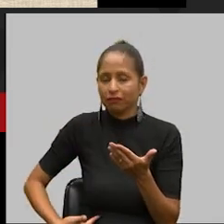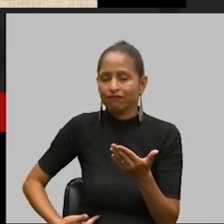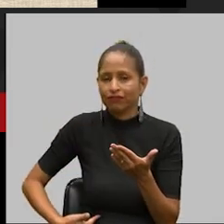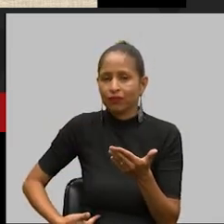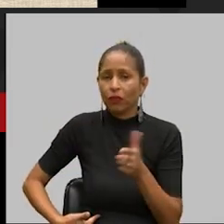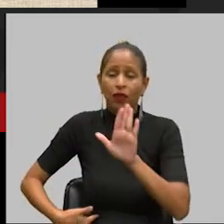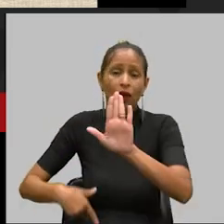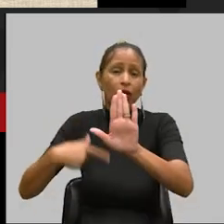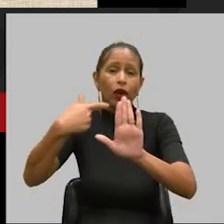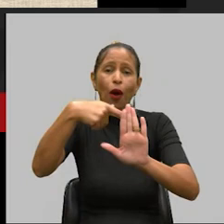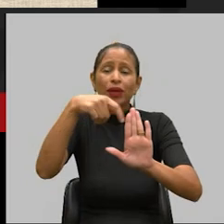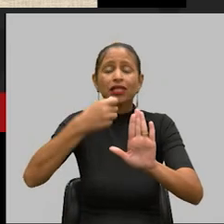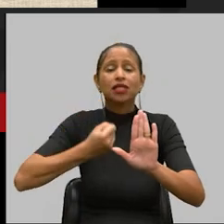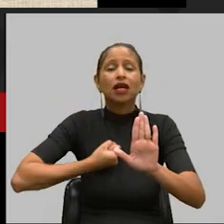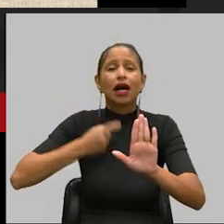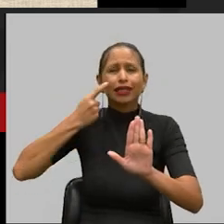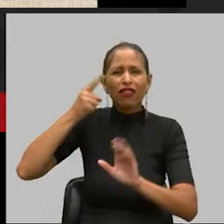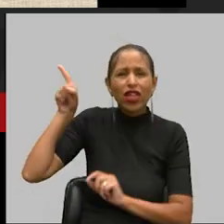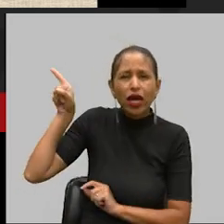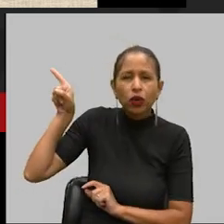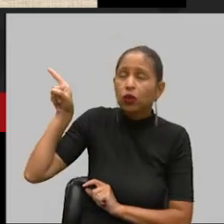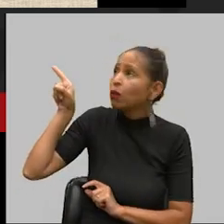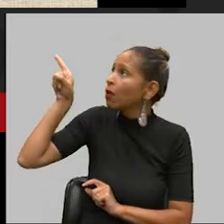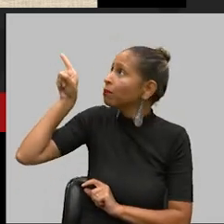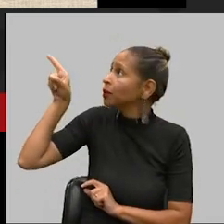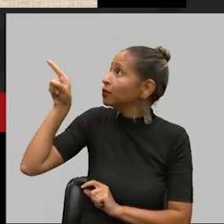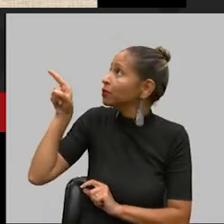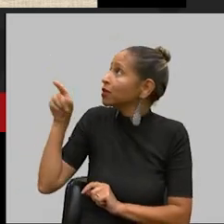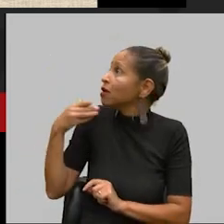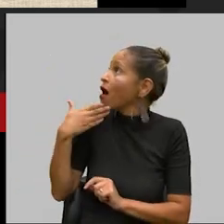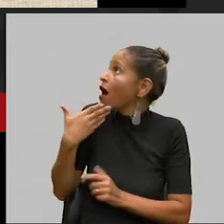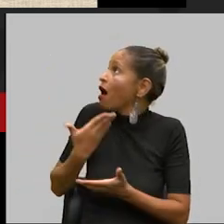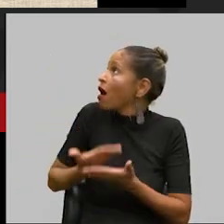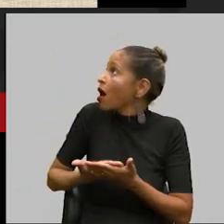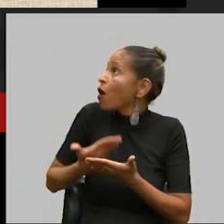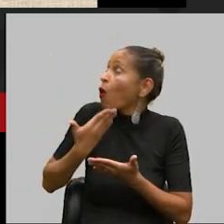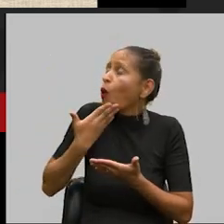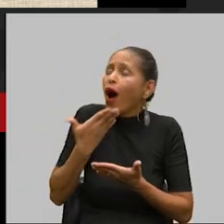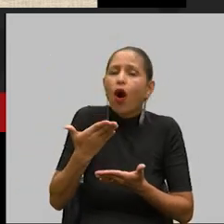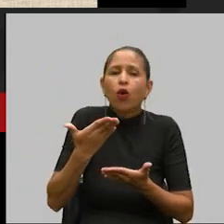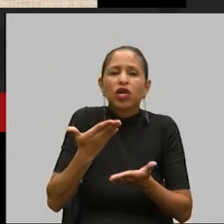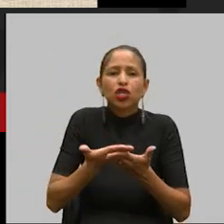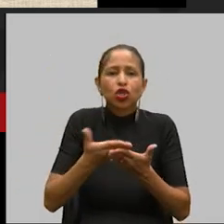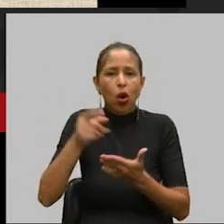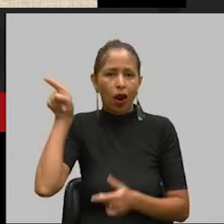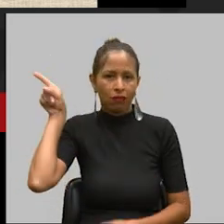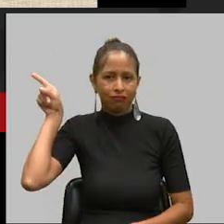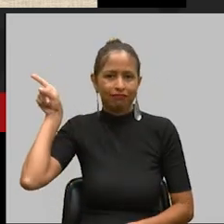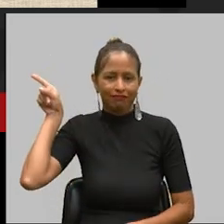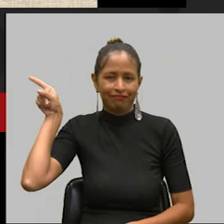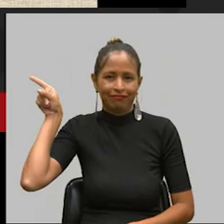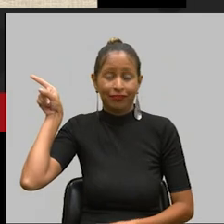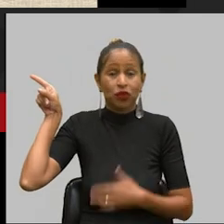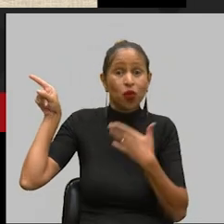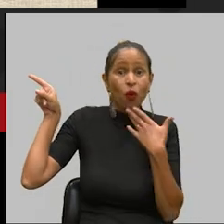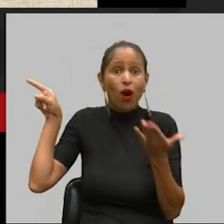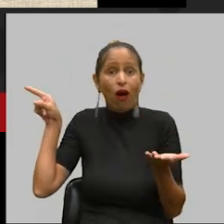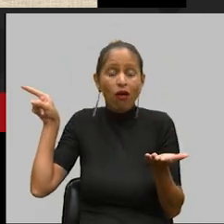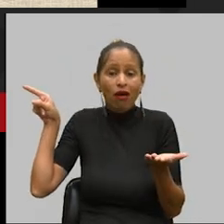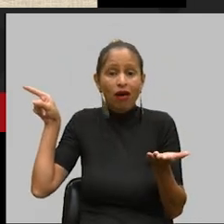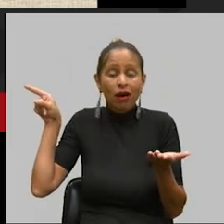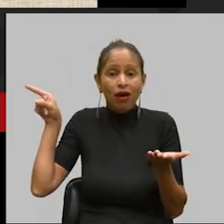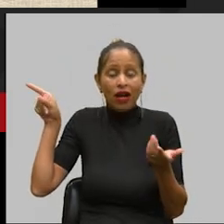preciso falar os números Vocês já estão vendo aí mas que escolas são essas são escolas que a